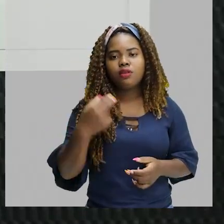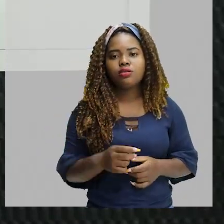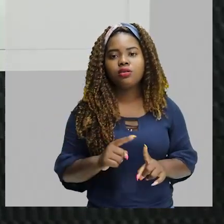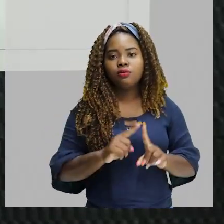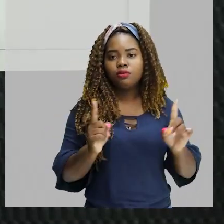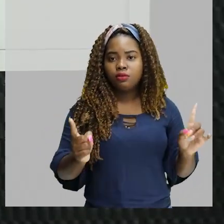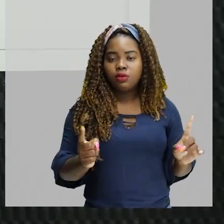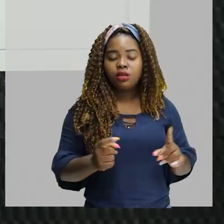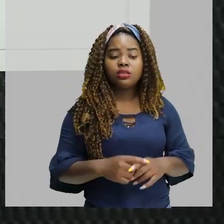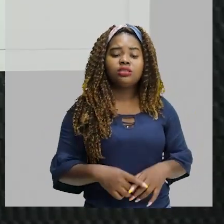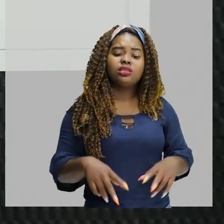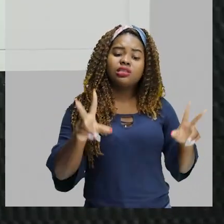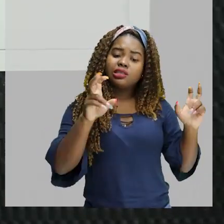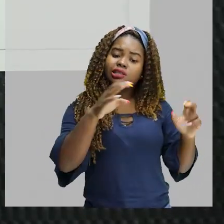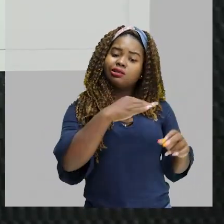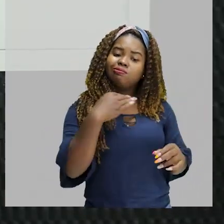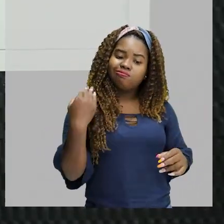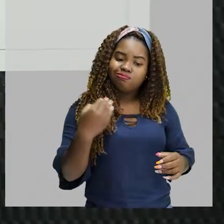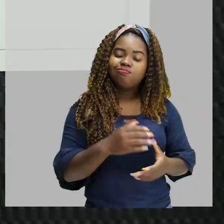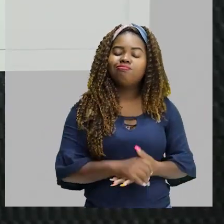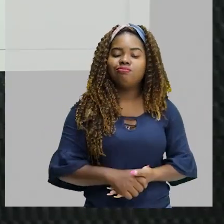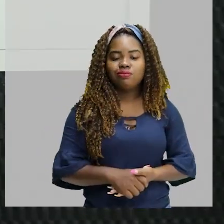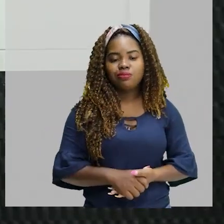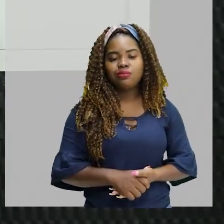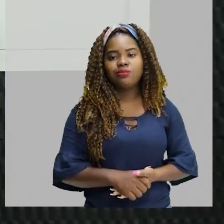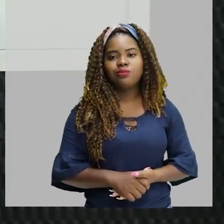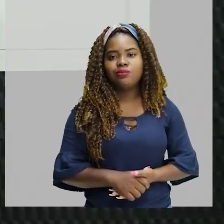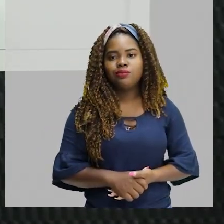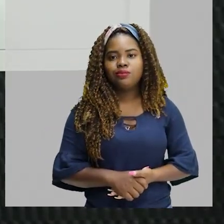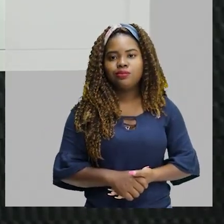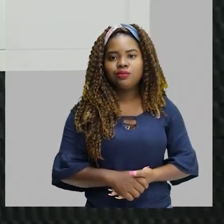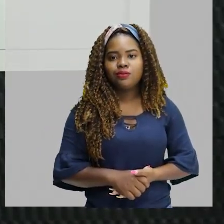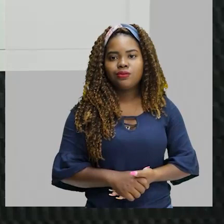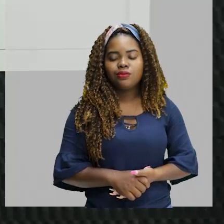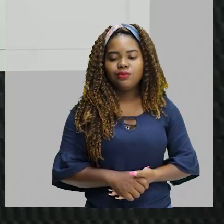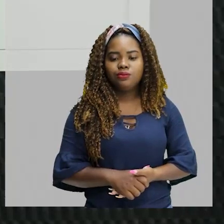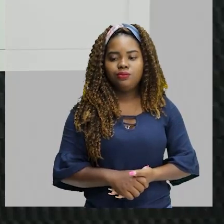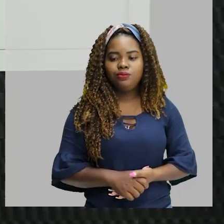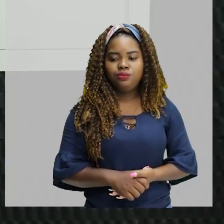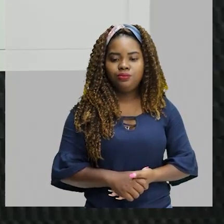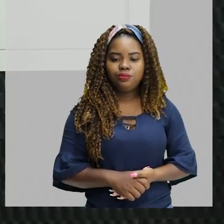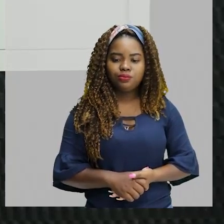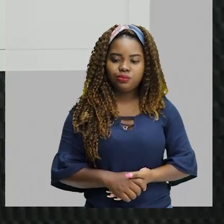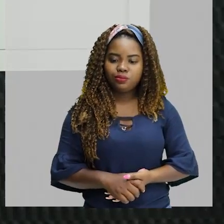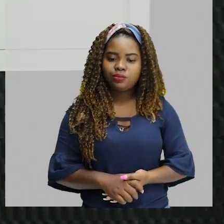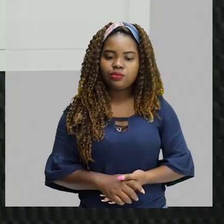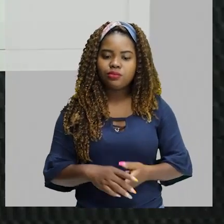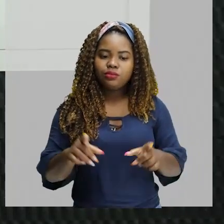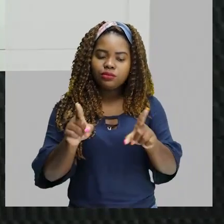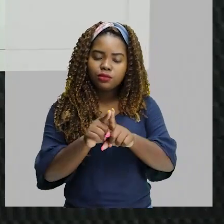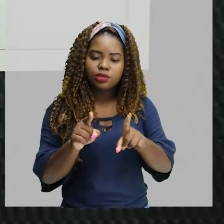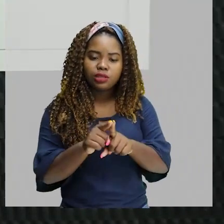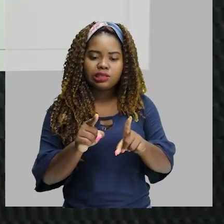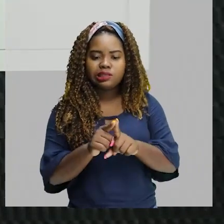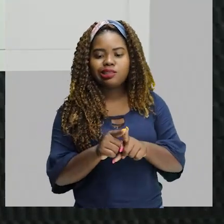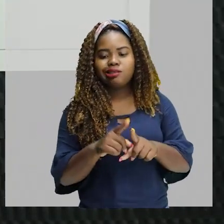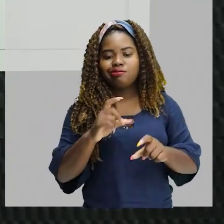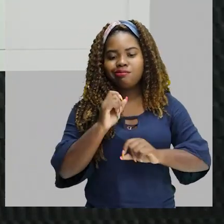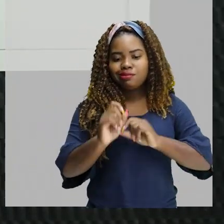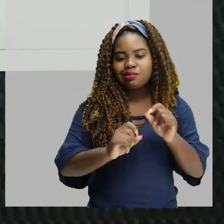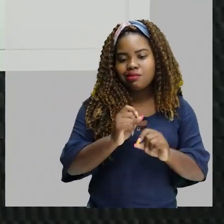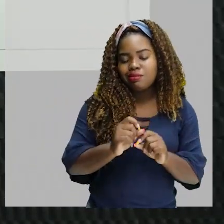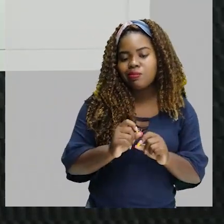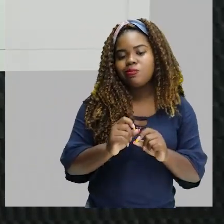este tema da morte é muito bem tratado, tá? Pelo lado fenomenológico, certo? E por uma, digamos assim,